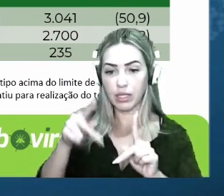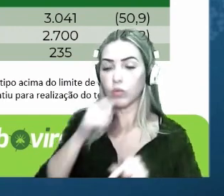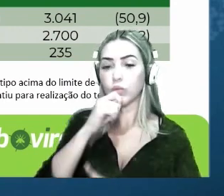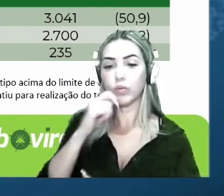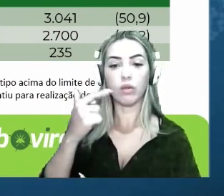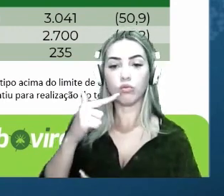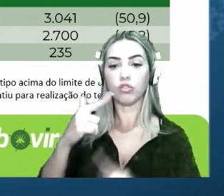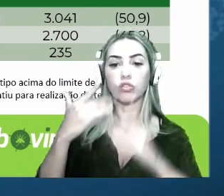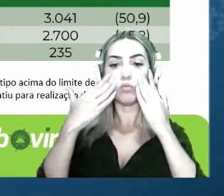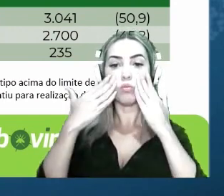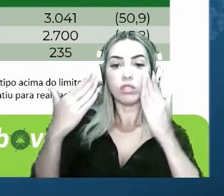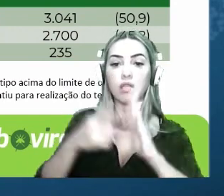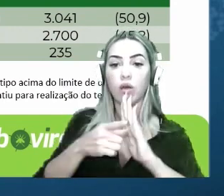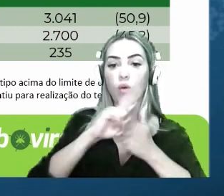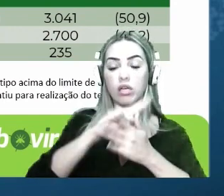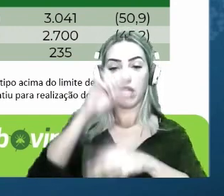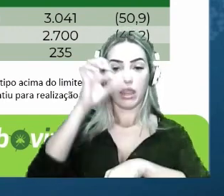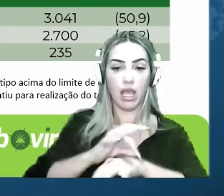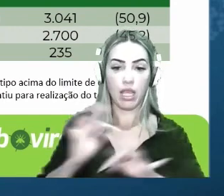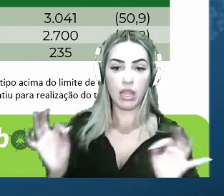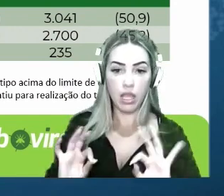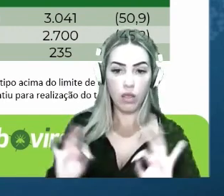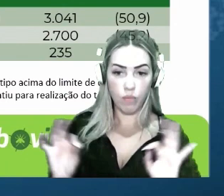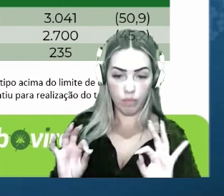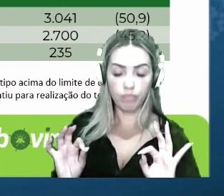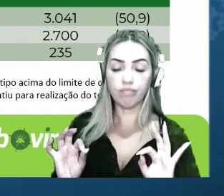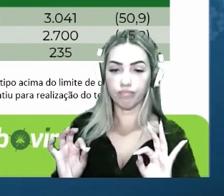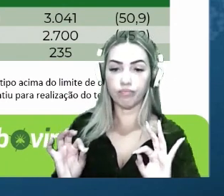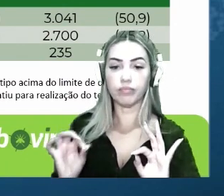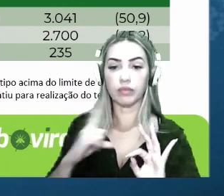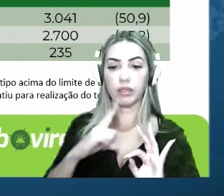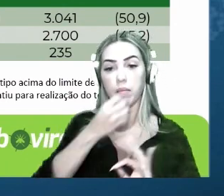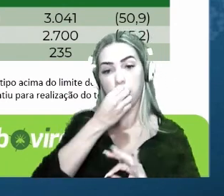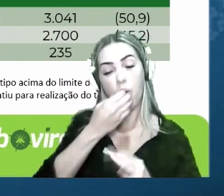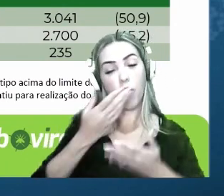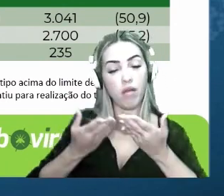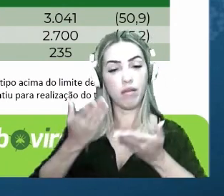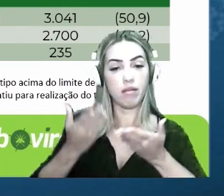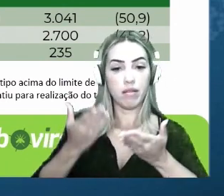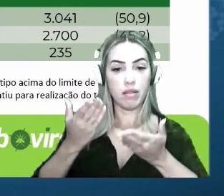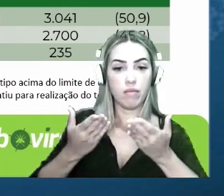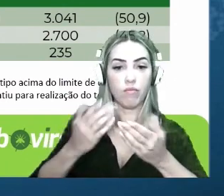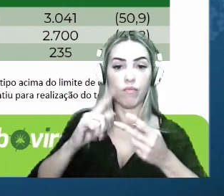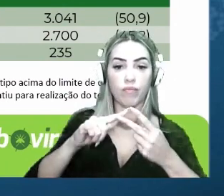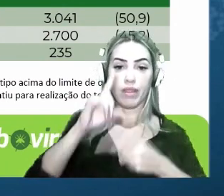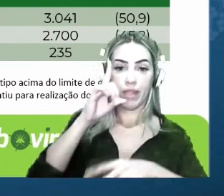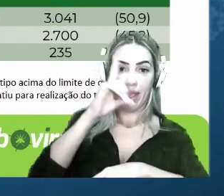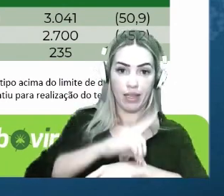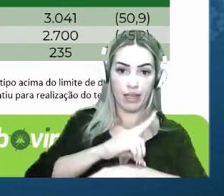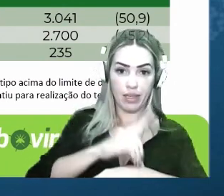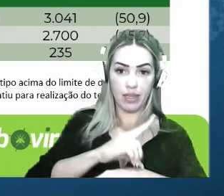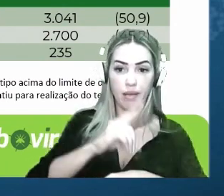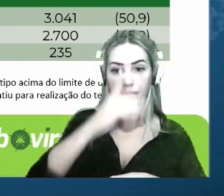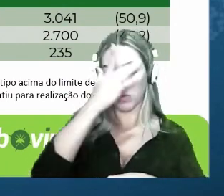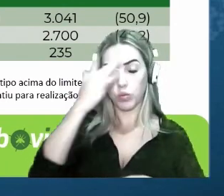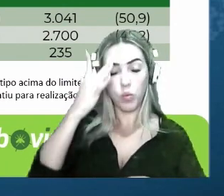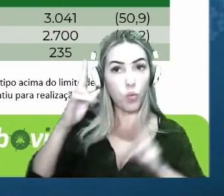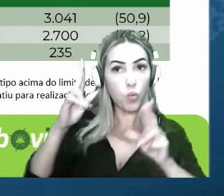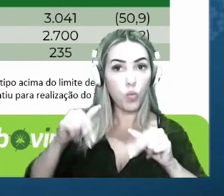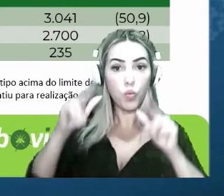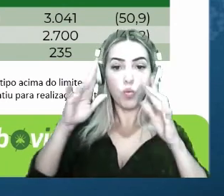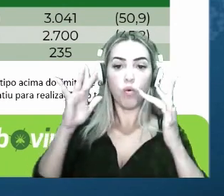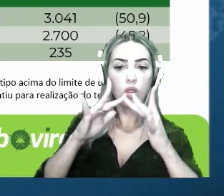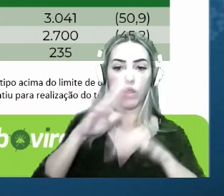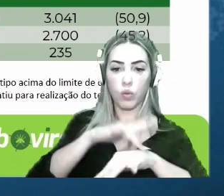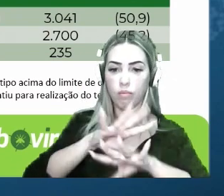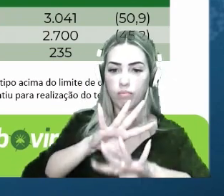prévia à dengue. Então, a gente tem um bom equilíbrio entre dengue naives, pessoas que nunca tiveram contato com o vírus